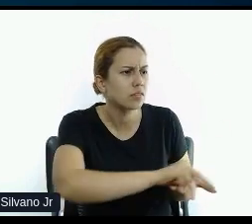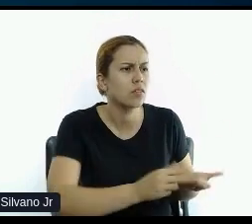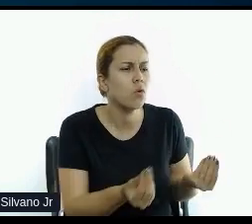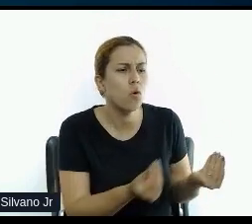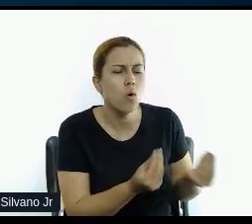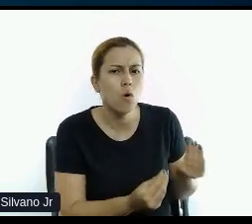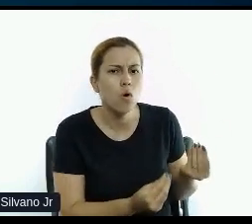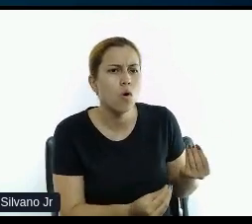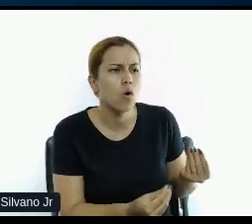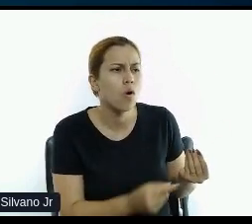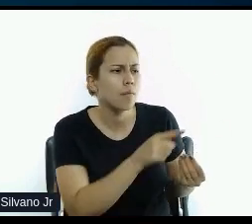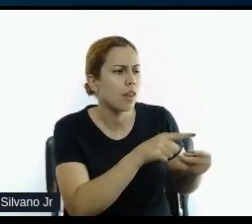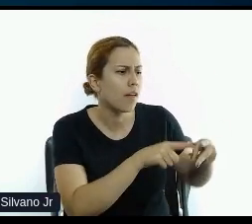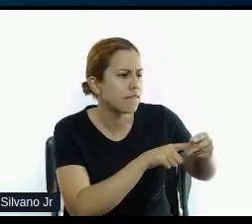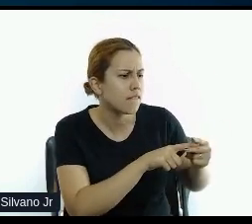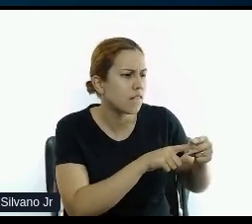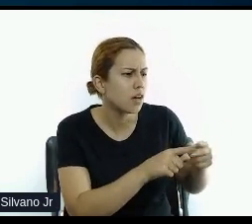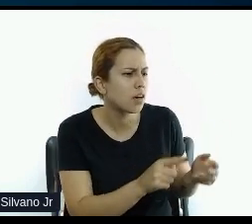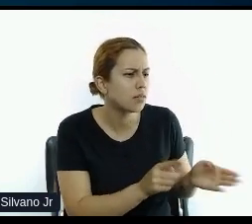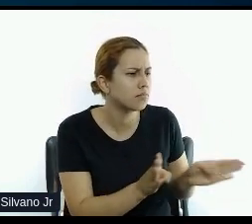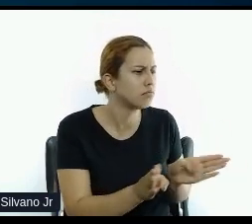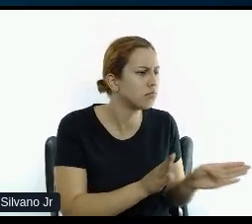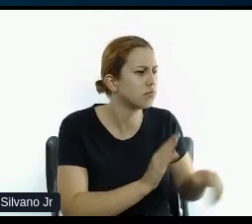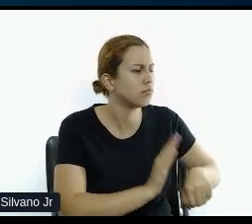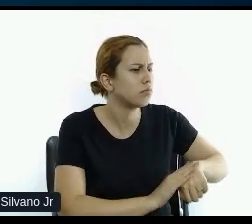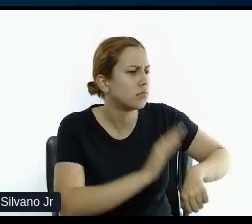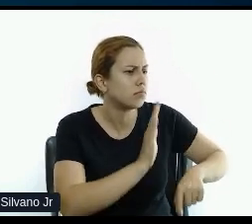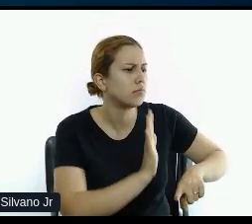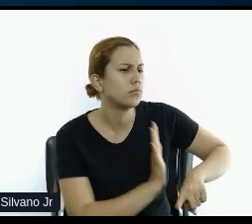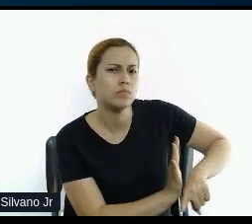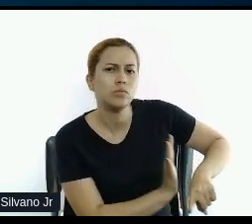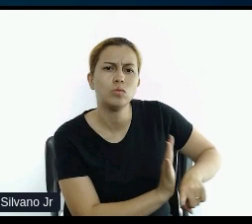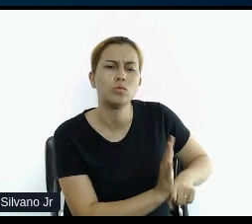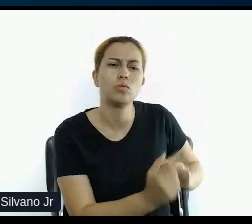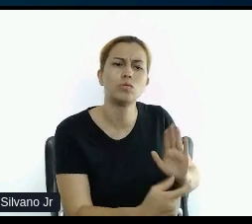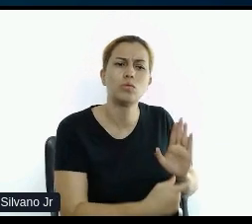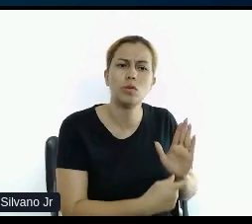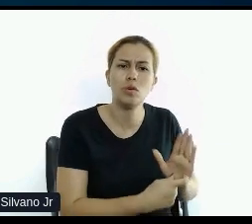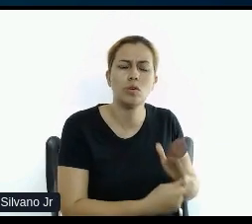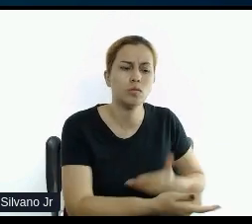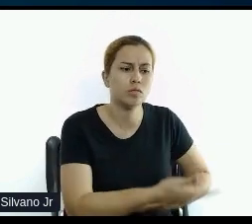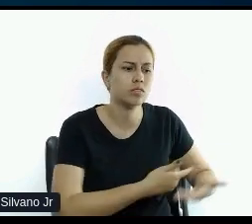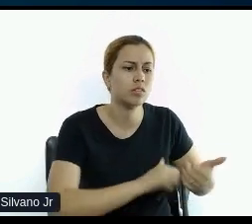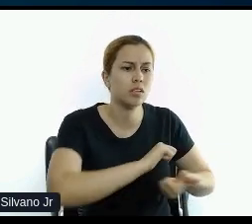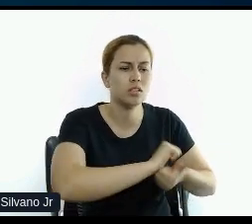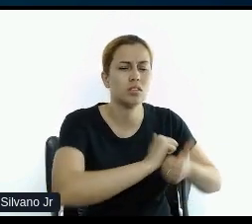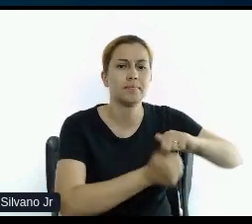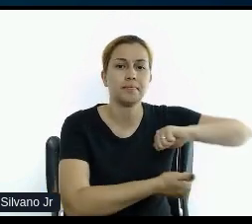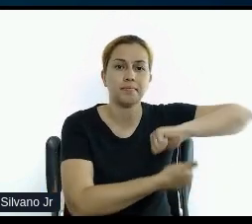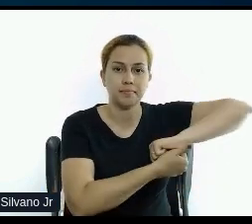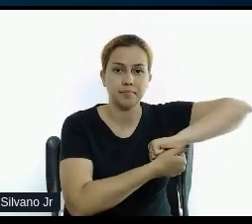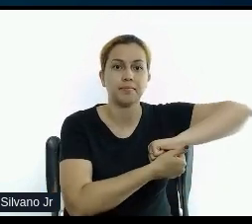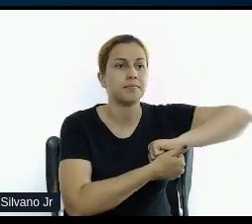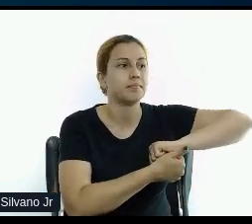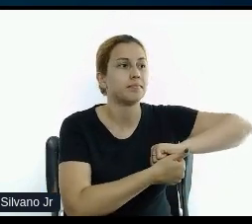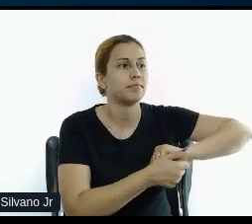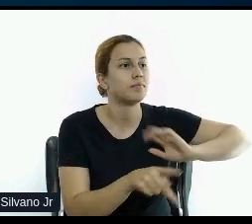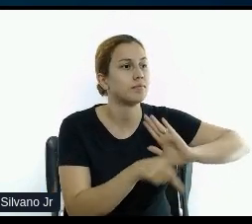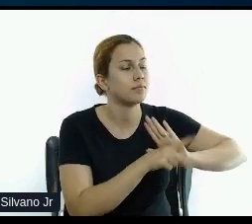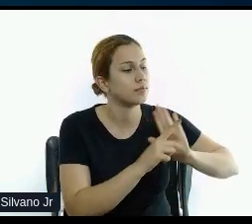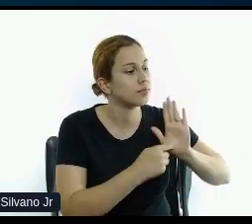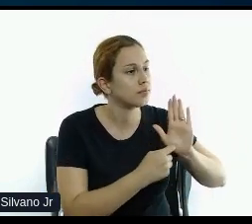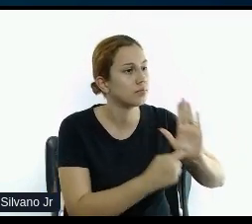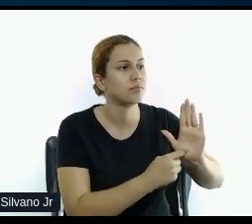ferramenta mais acessível, de como está melhorando o seu produto de software, e tudo isso via interface web ali